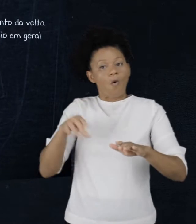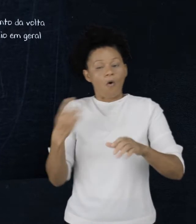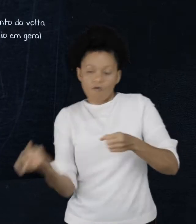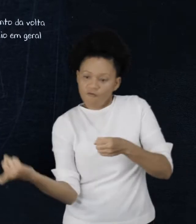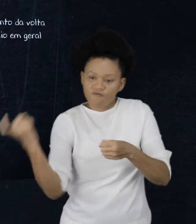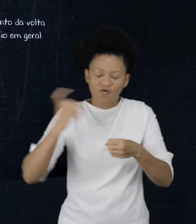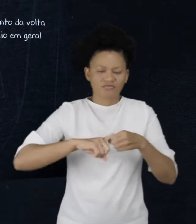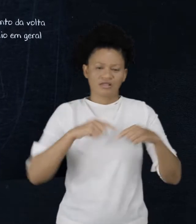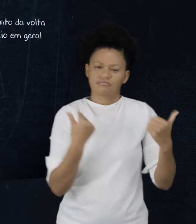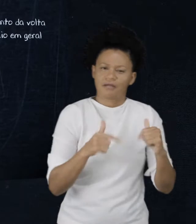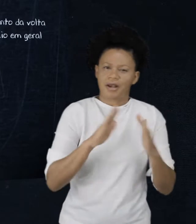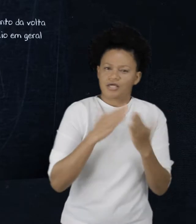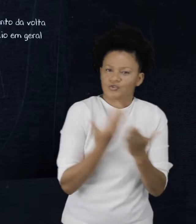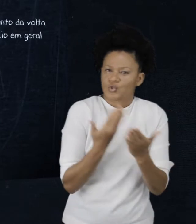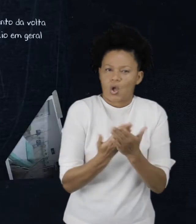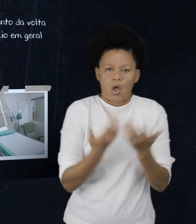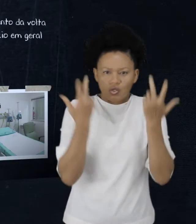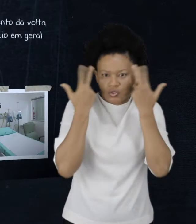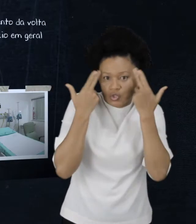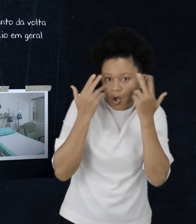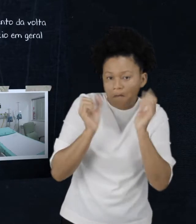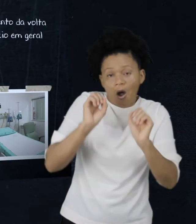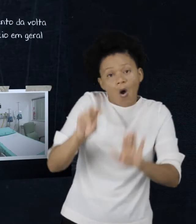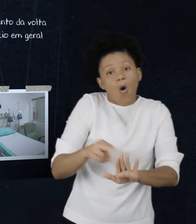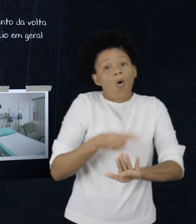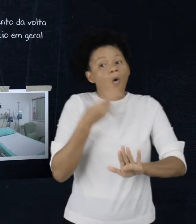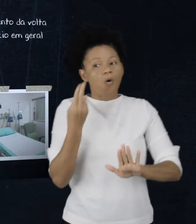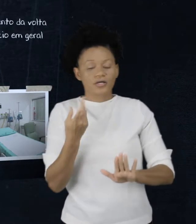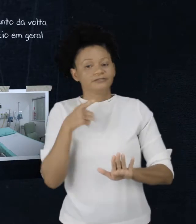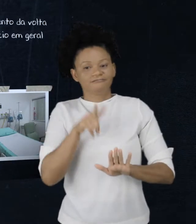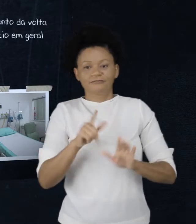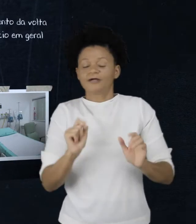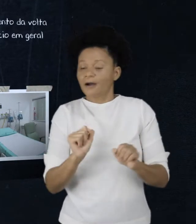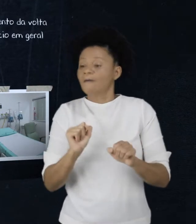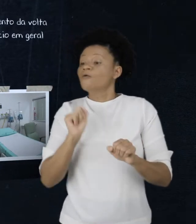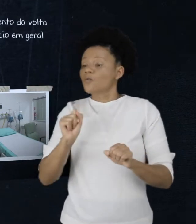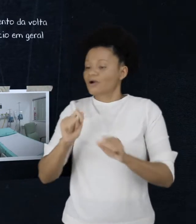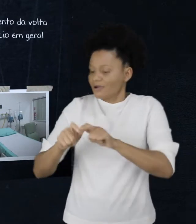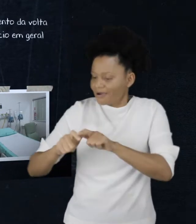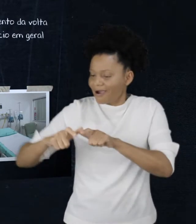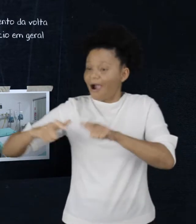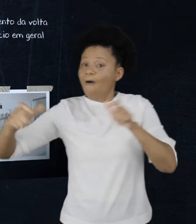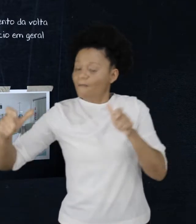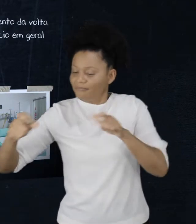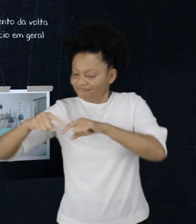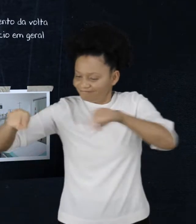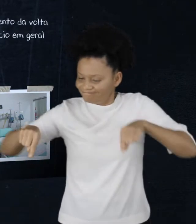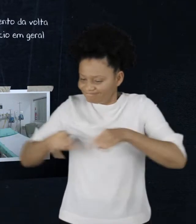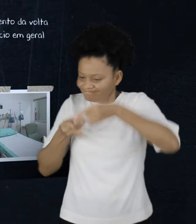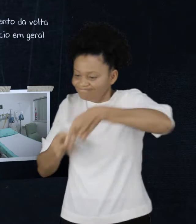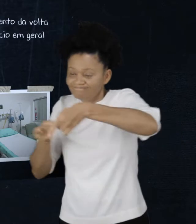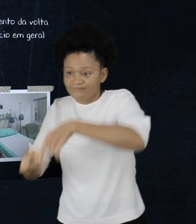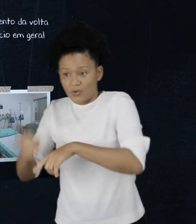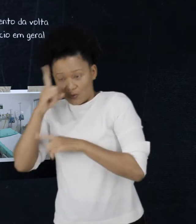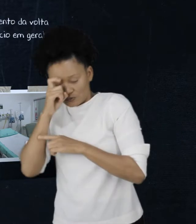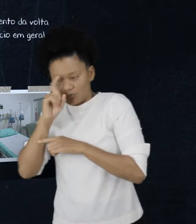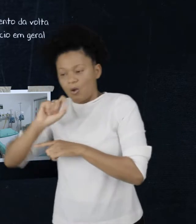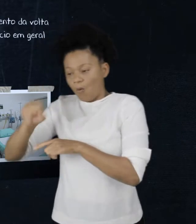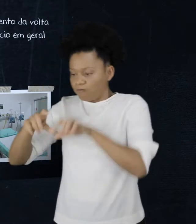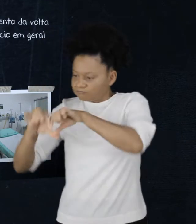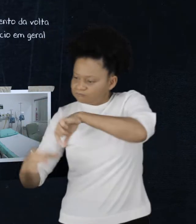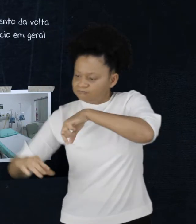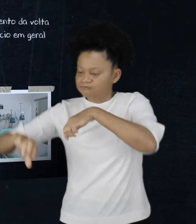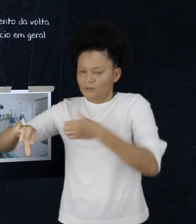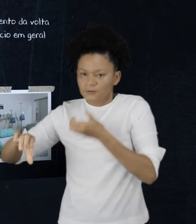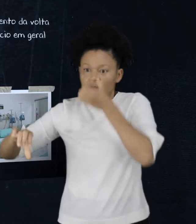não essenciais, bem como aumentar o número de leitos e respiradores nos hospitais dos locais onde a curva de crescimento dos